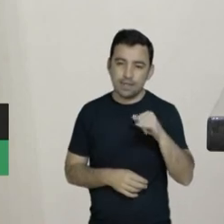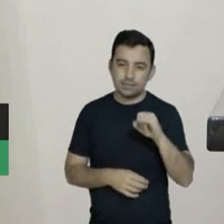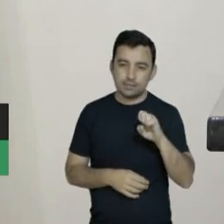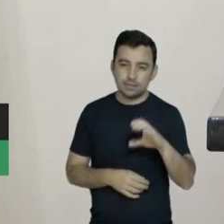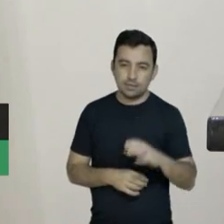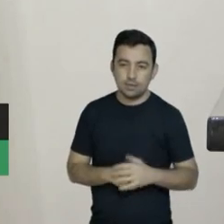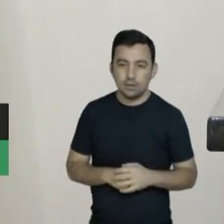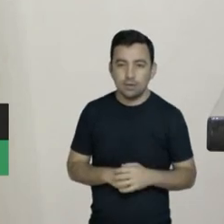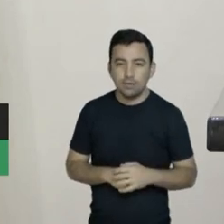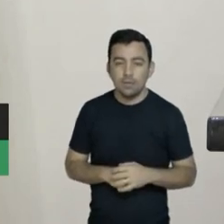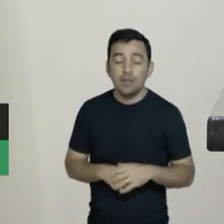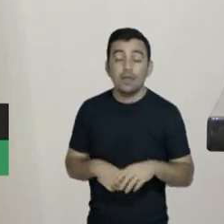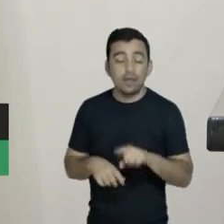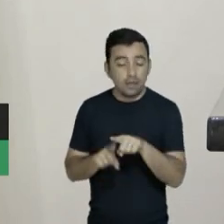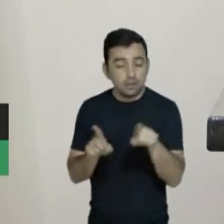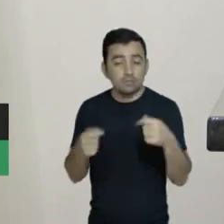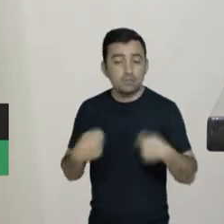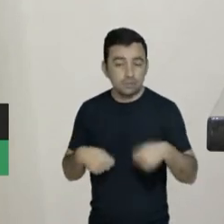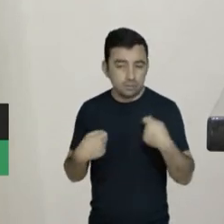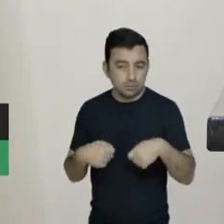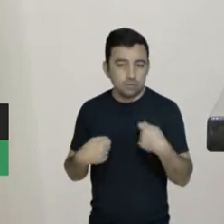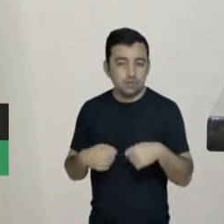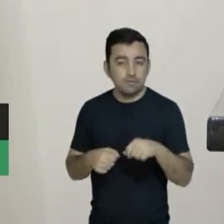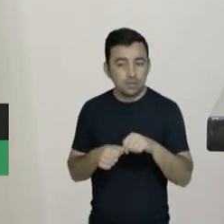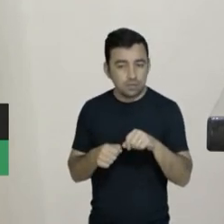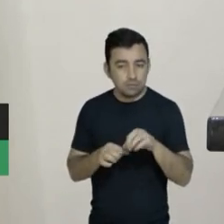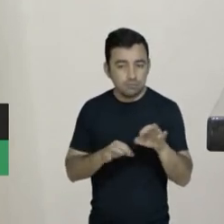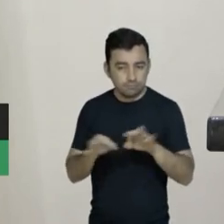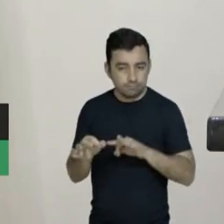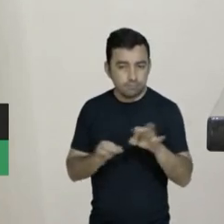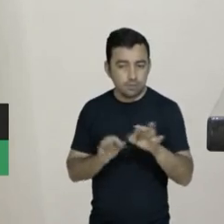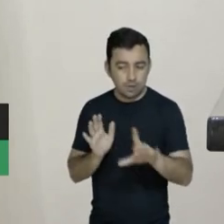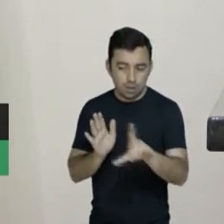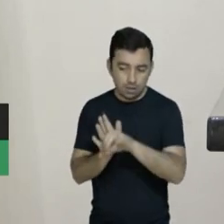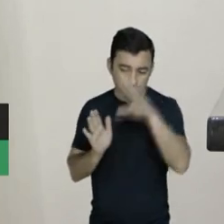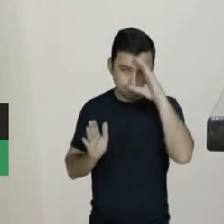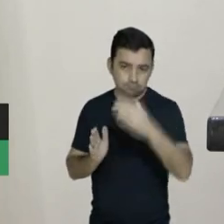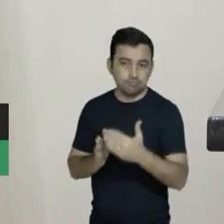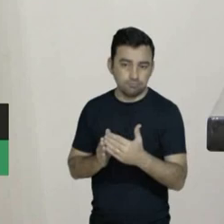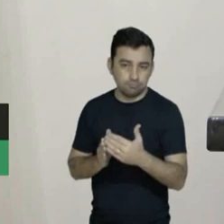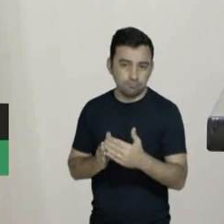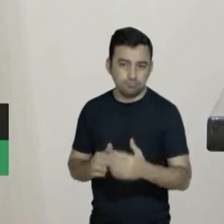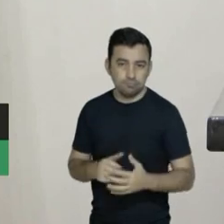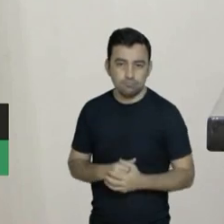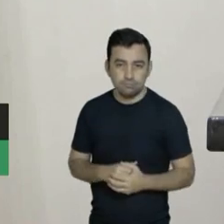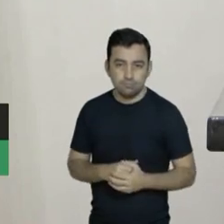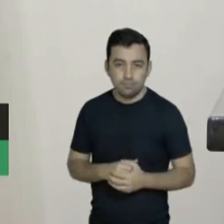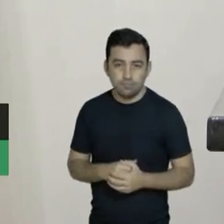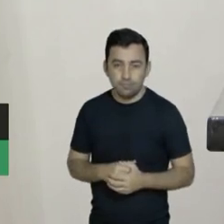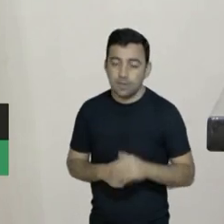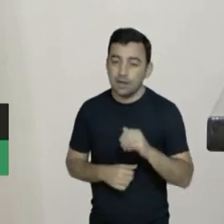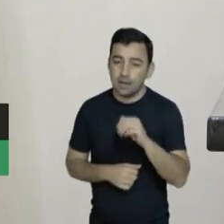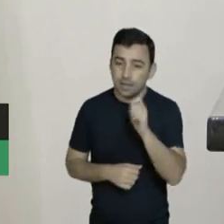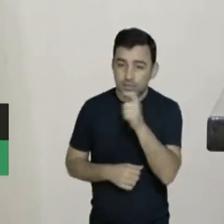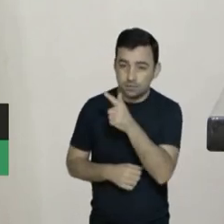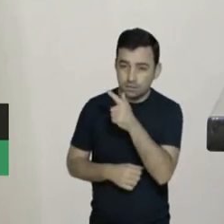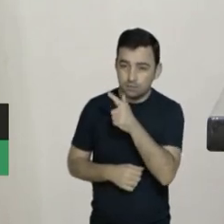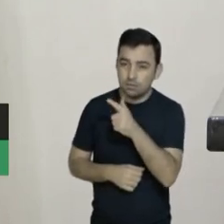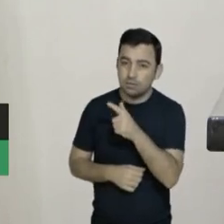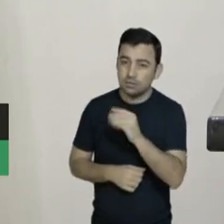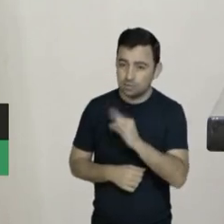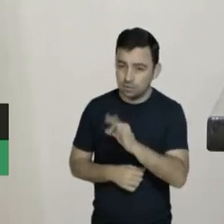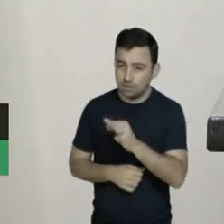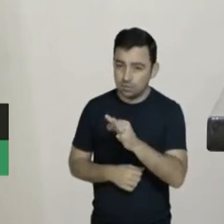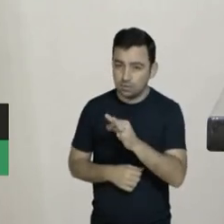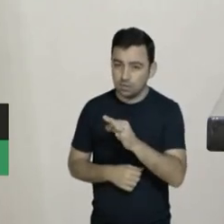para conscientizá-los da necessidade de fazer parte da legalidade absoluta. Deputado Antídio, eu não acredito que alguém vá